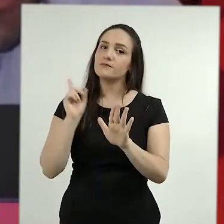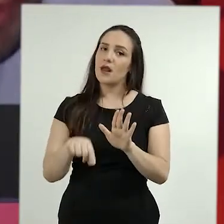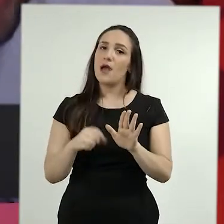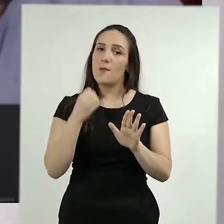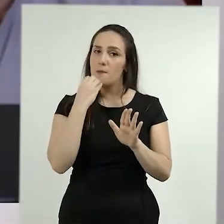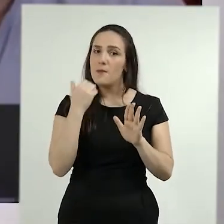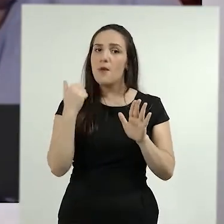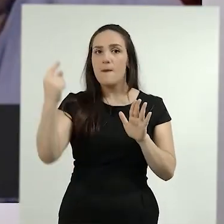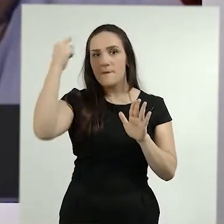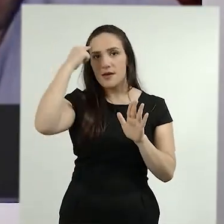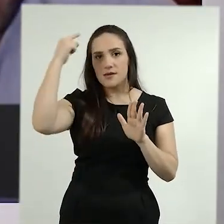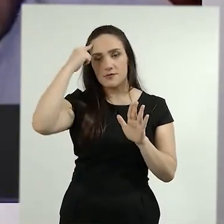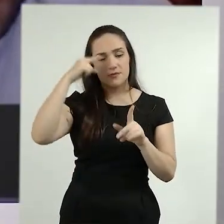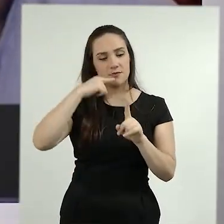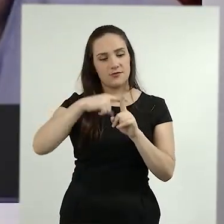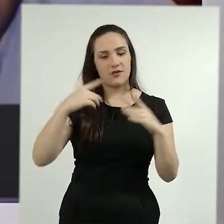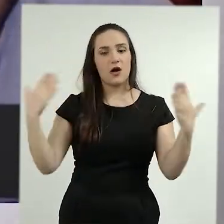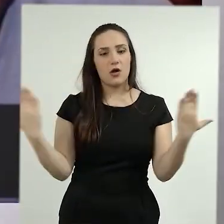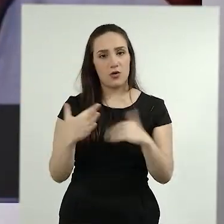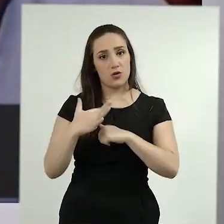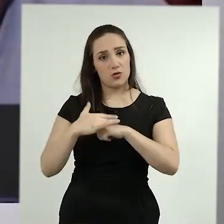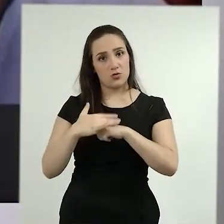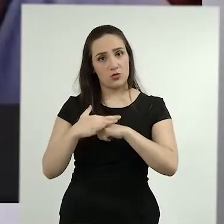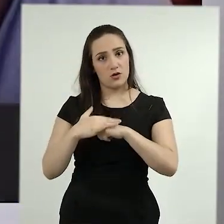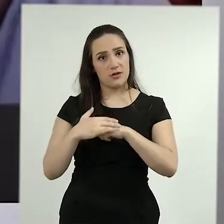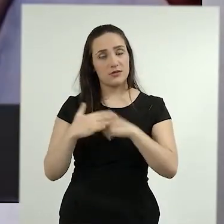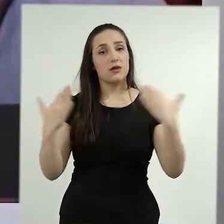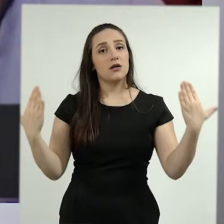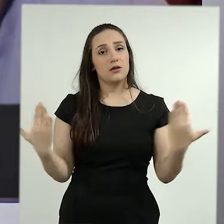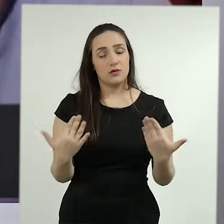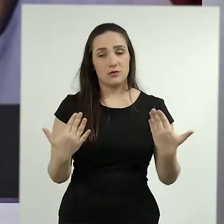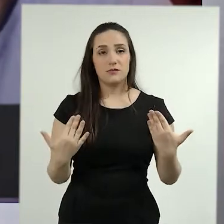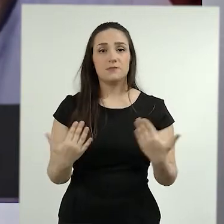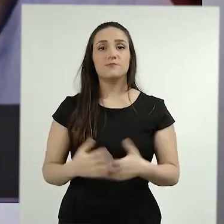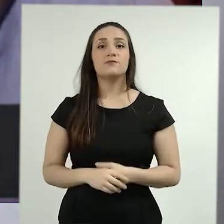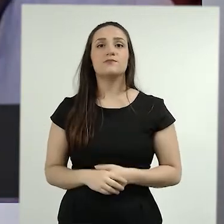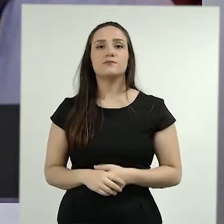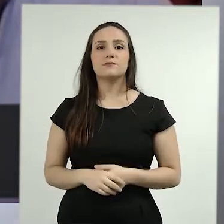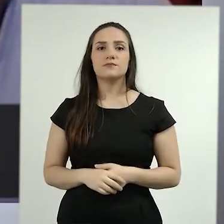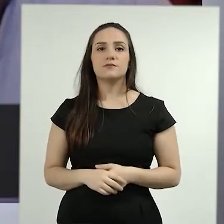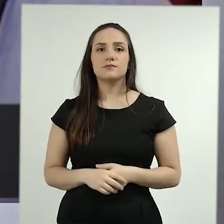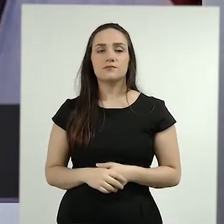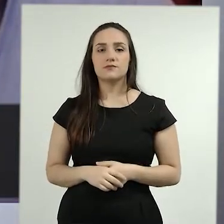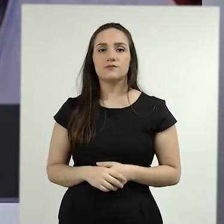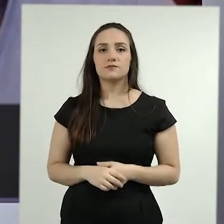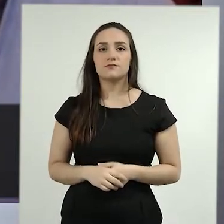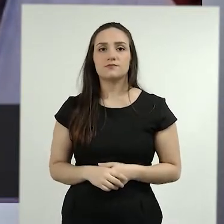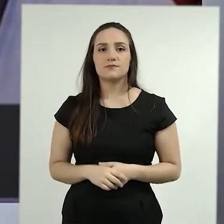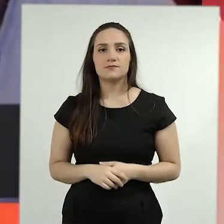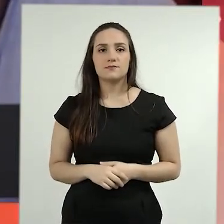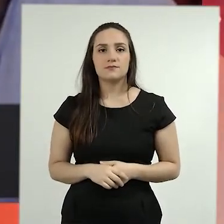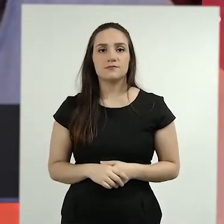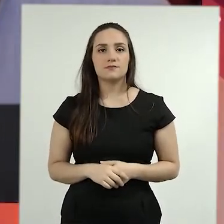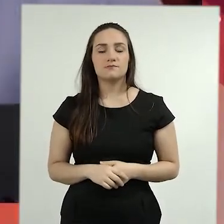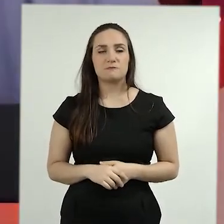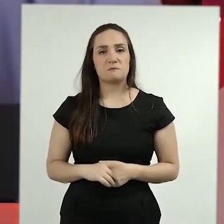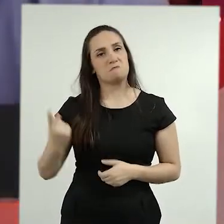lado positivo que a gente pode dizer de aproveitamento desse caos, né, dessa pandemia que se instaurou, é